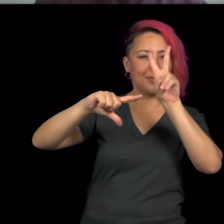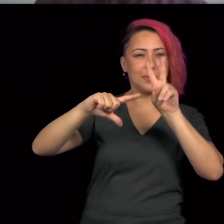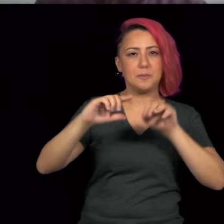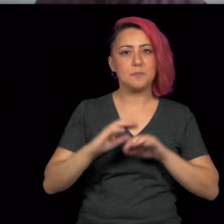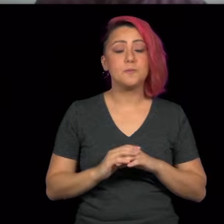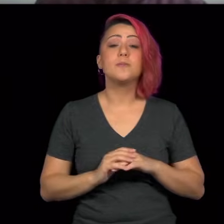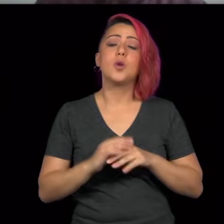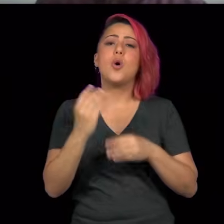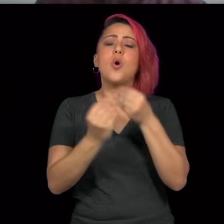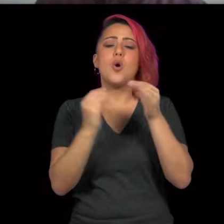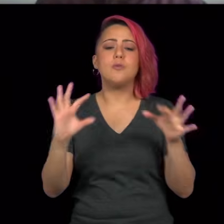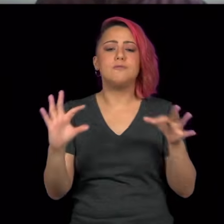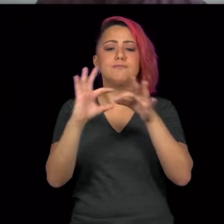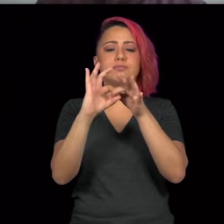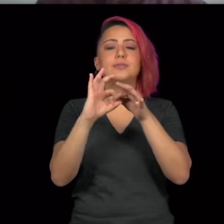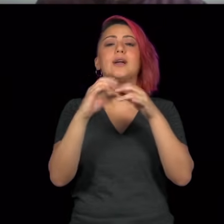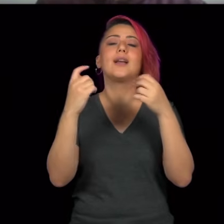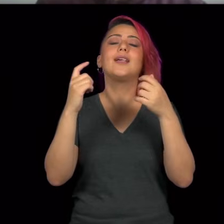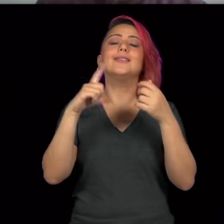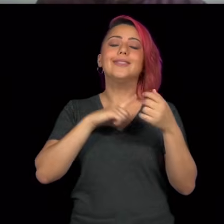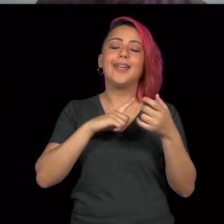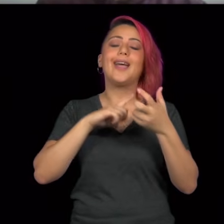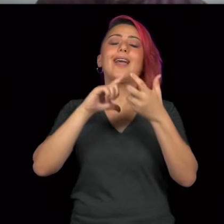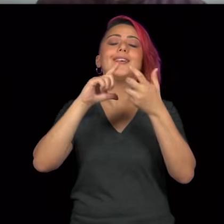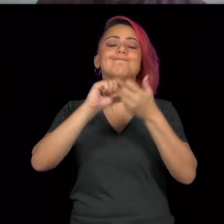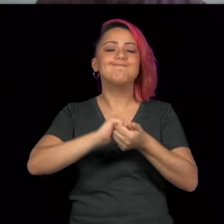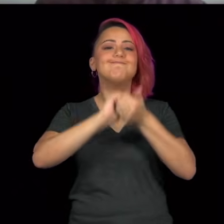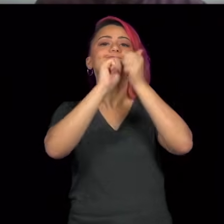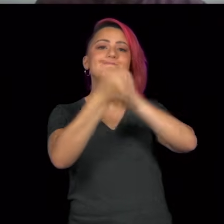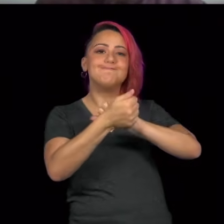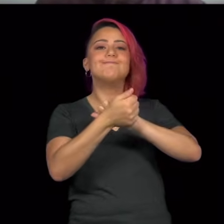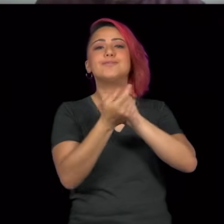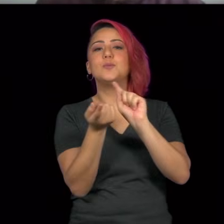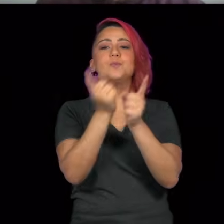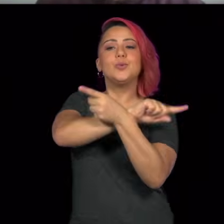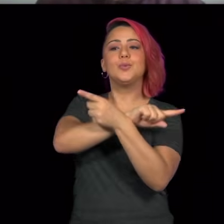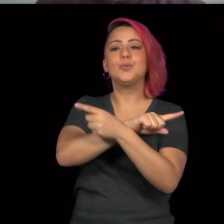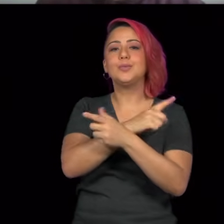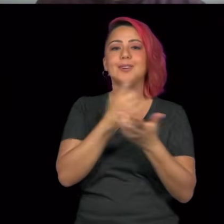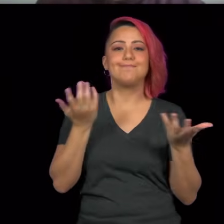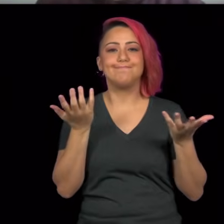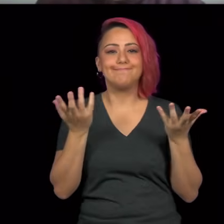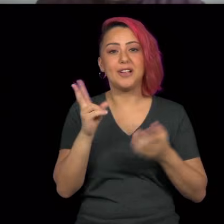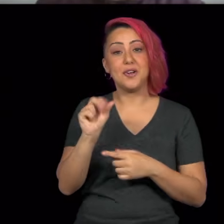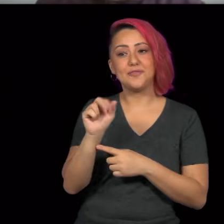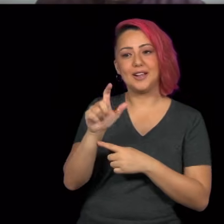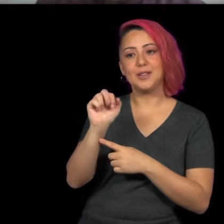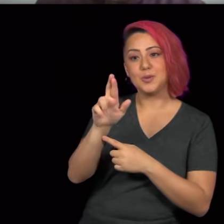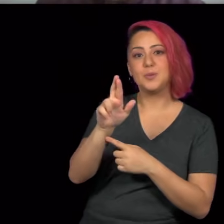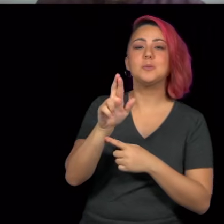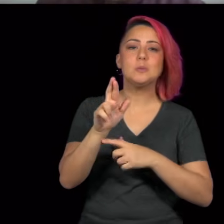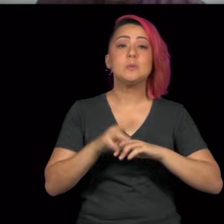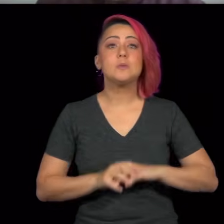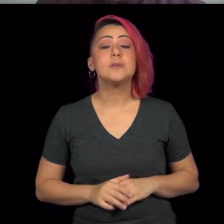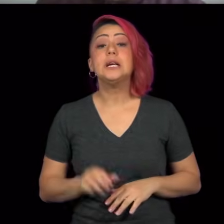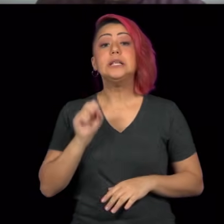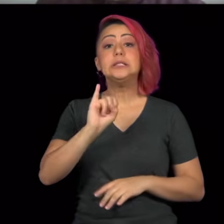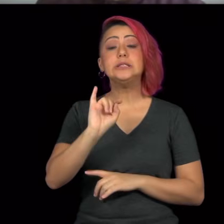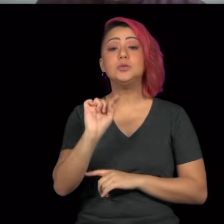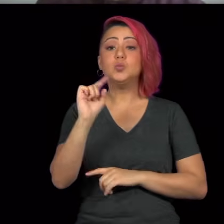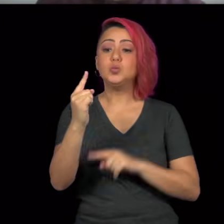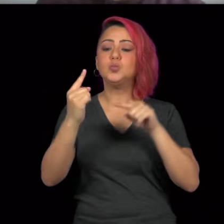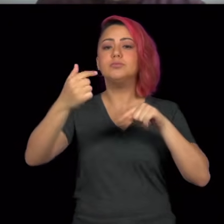nós temos a inversão do valor. Então, ele passa a ser 0 quando os dois estão ligados e 1 se um deles